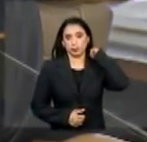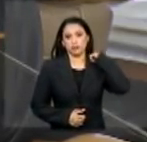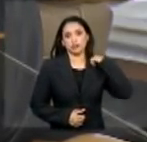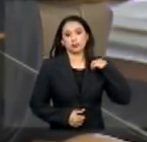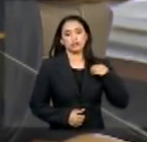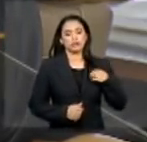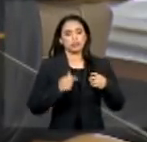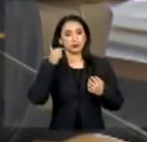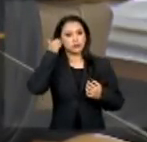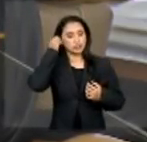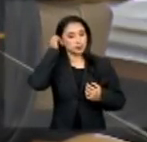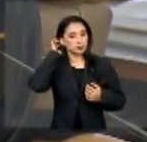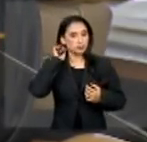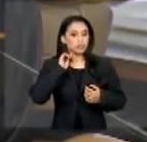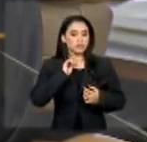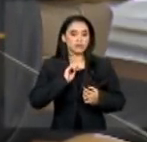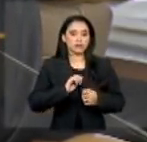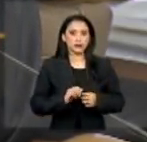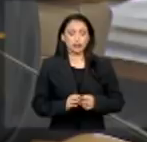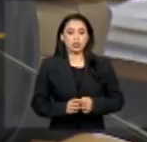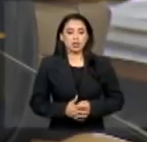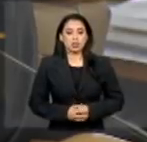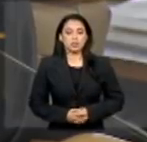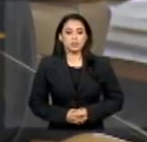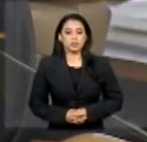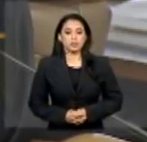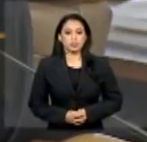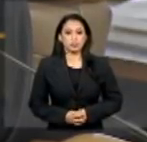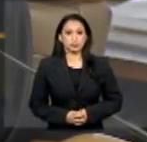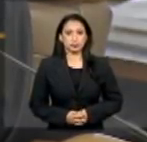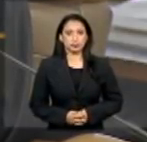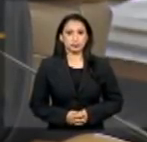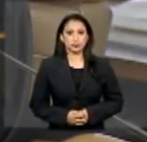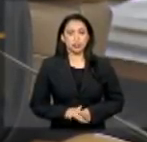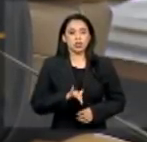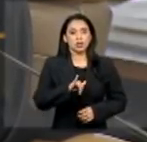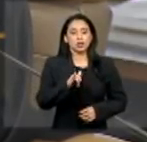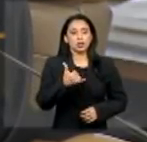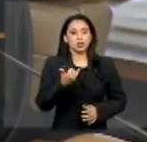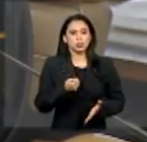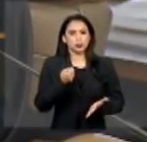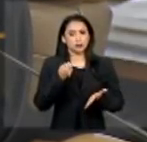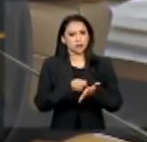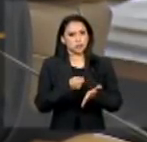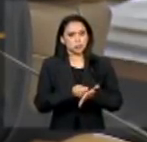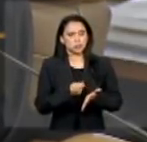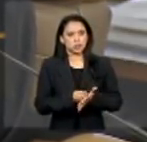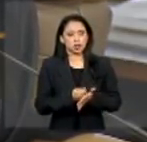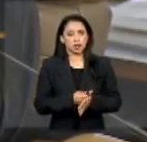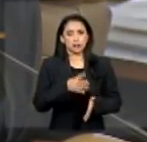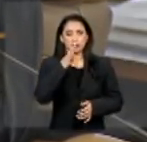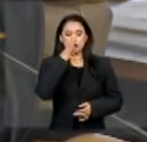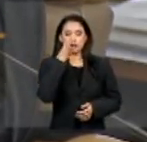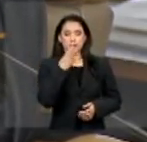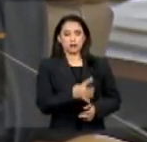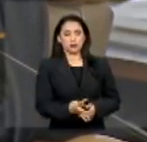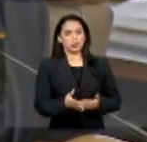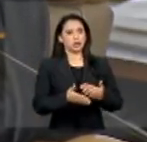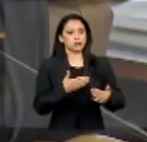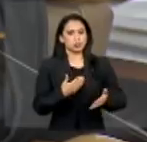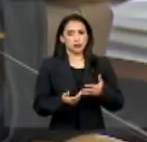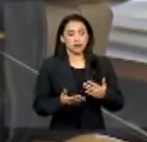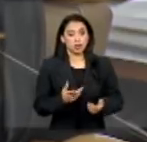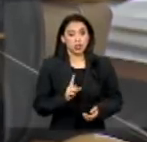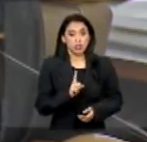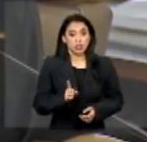de elementos probatórios desacompanhado da oportunidade de impugnação por quaisquer acusados é um cenário que